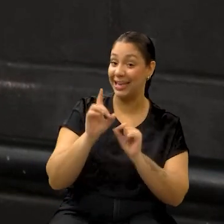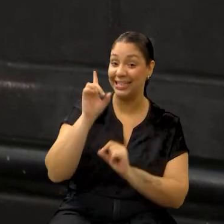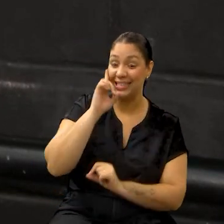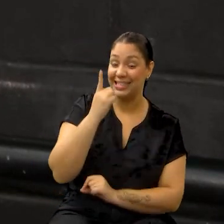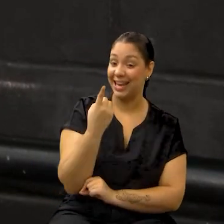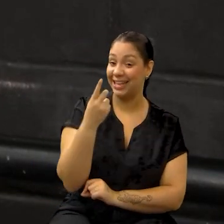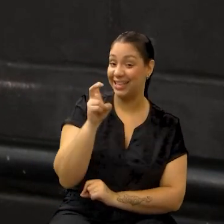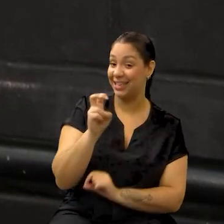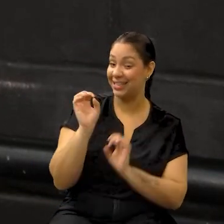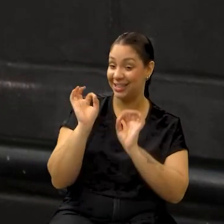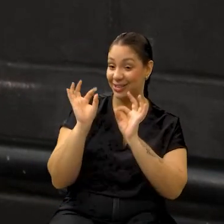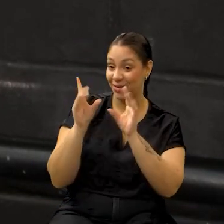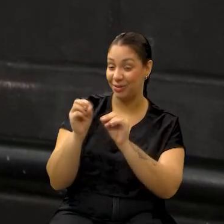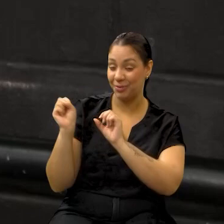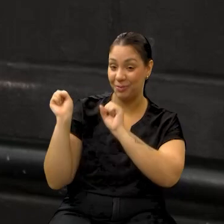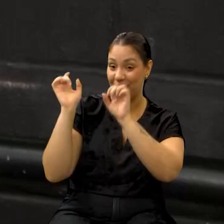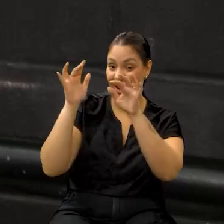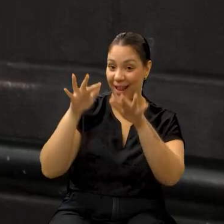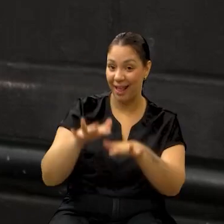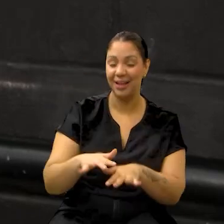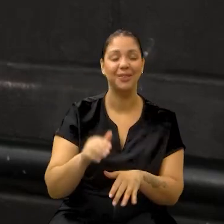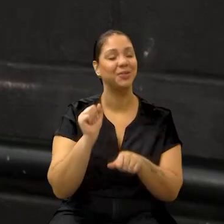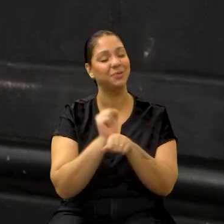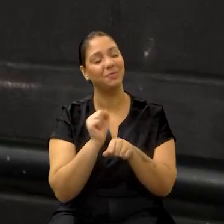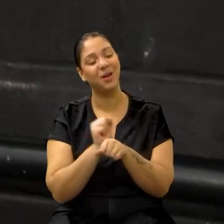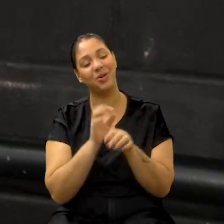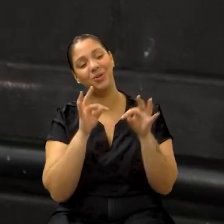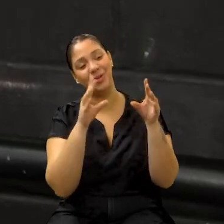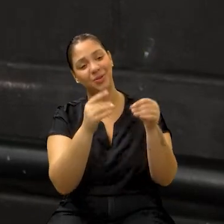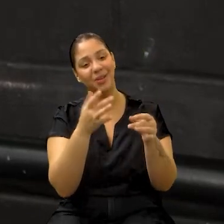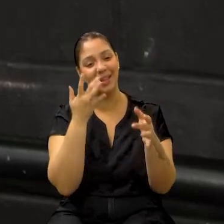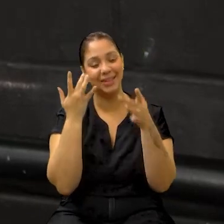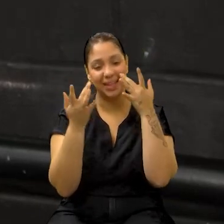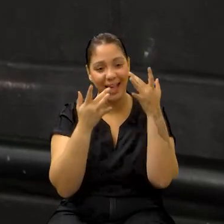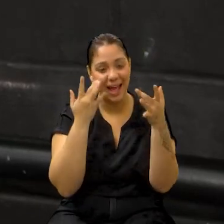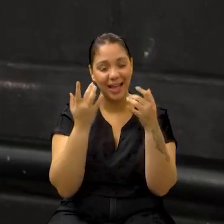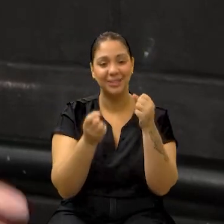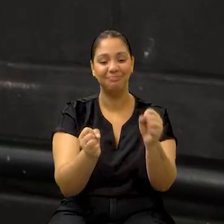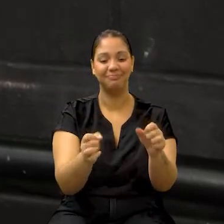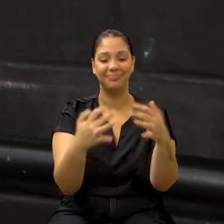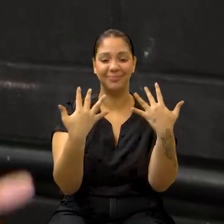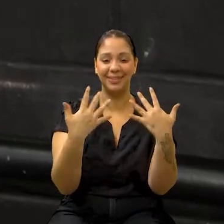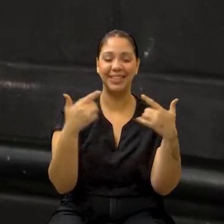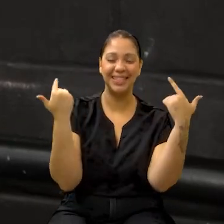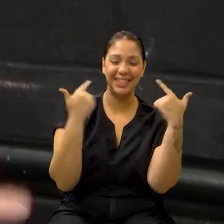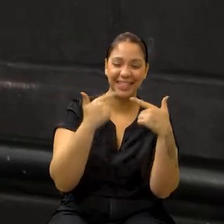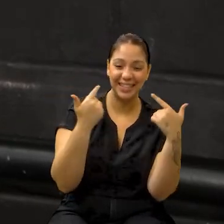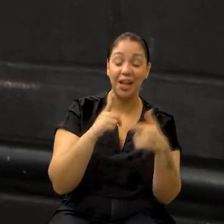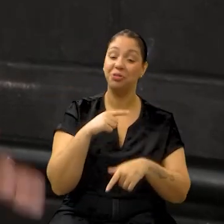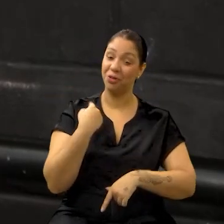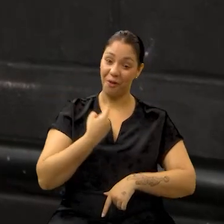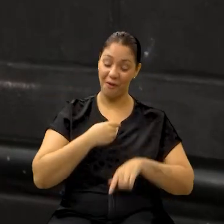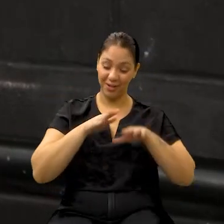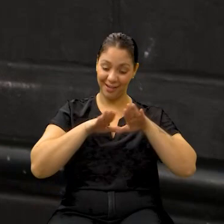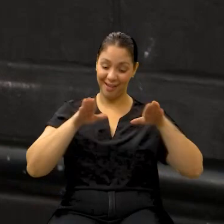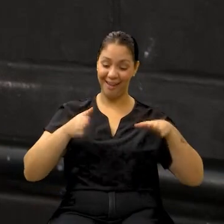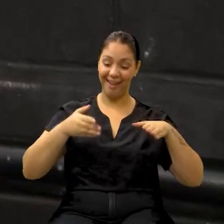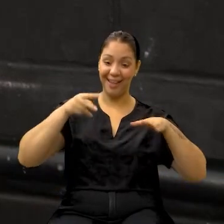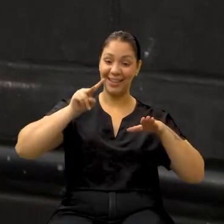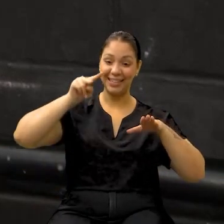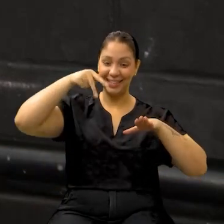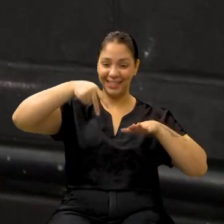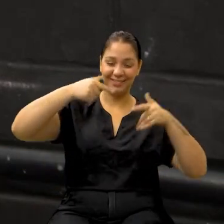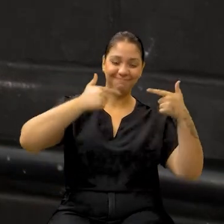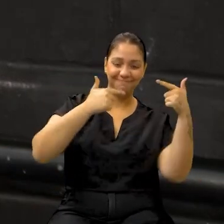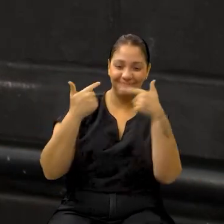ir conferir dia 15, né? Deixa o convite aí. Com certeza, eu espero todos vocês no teatro para se divertir com a gente,